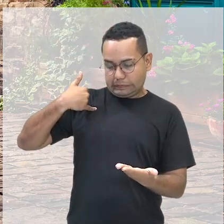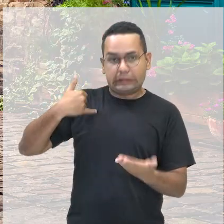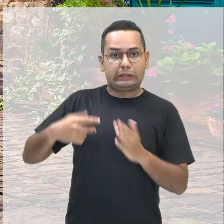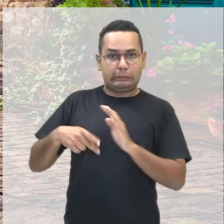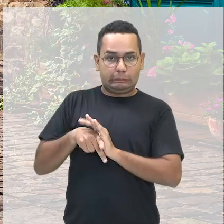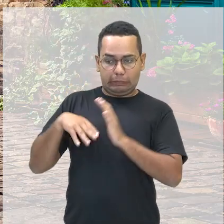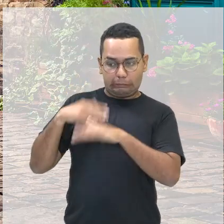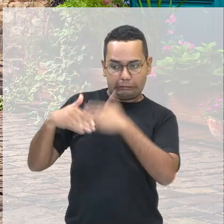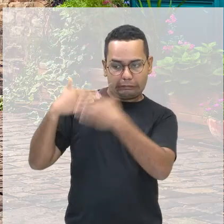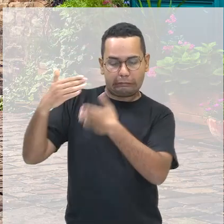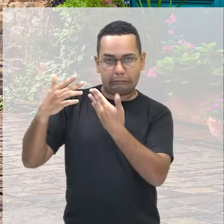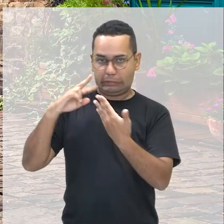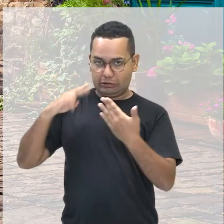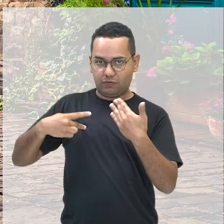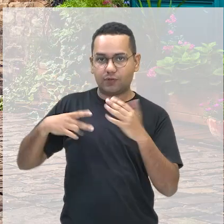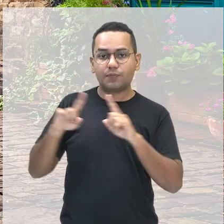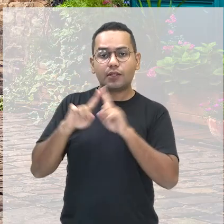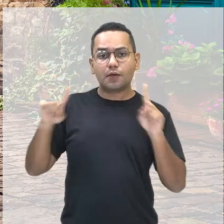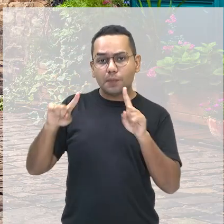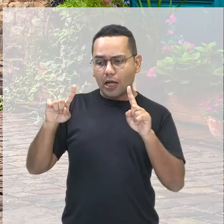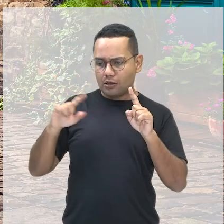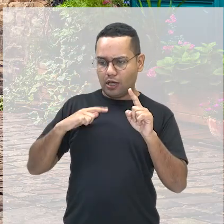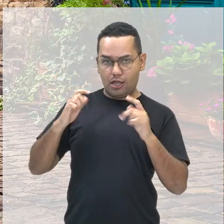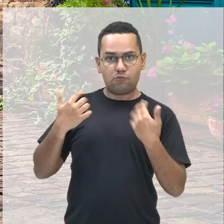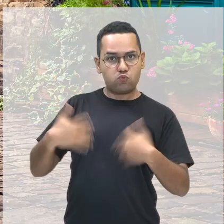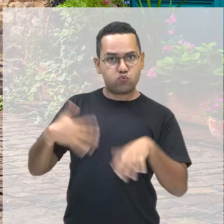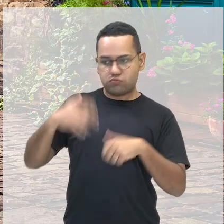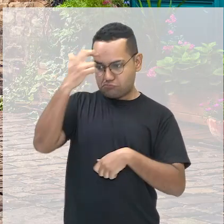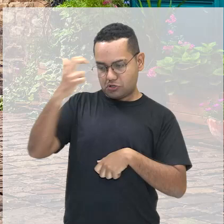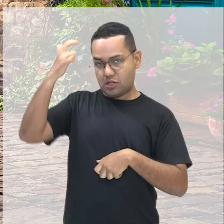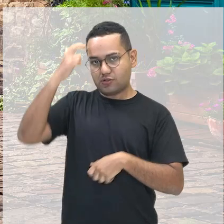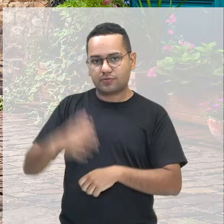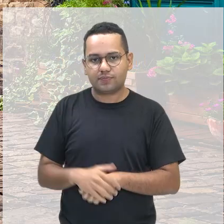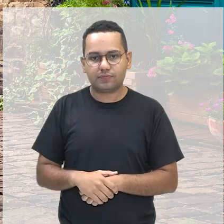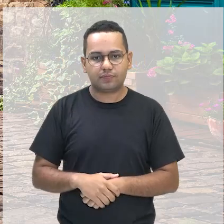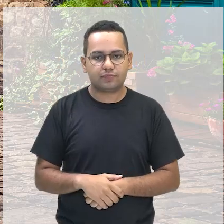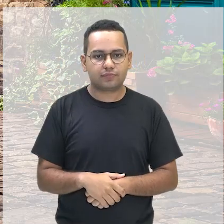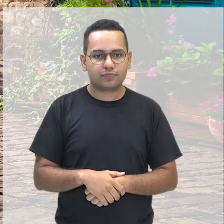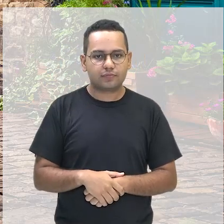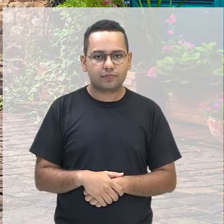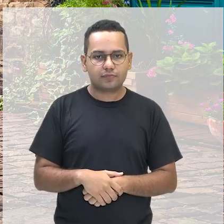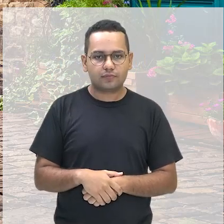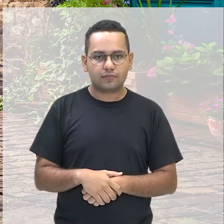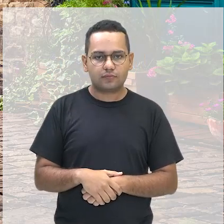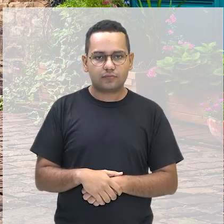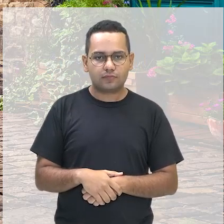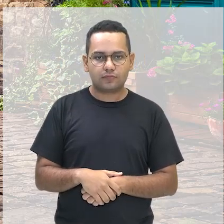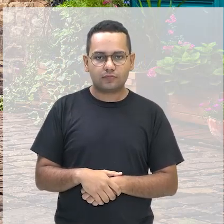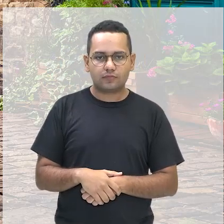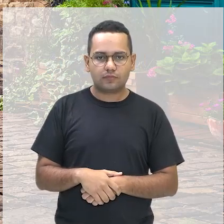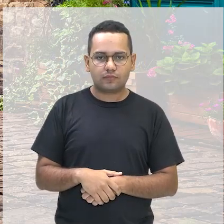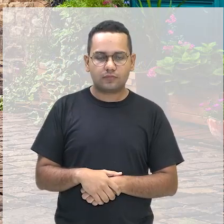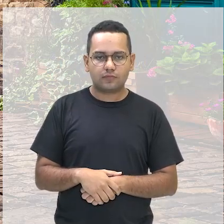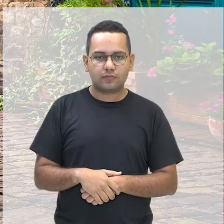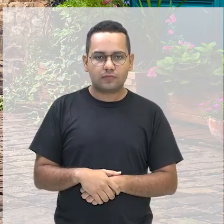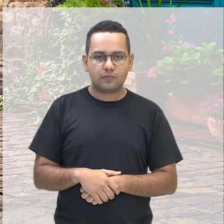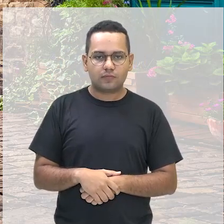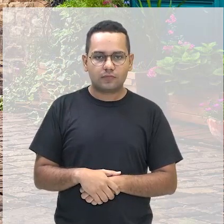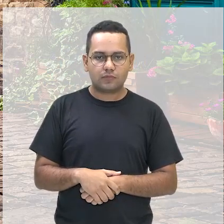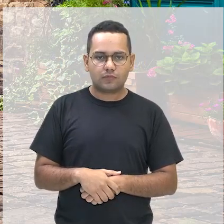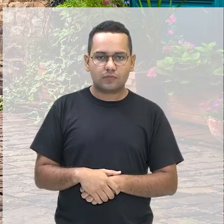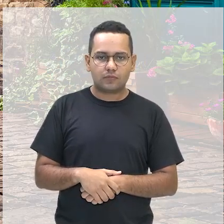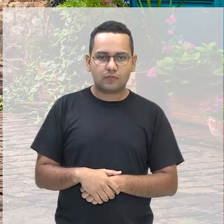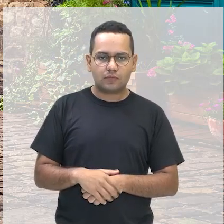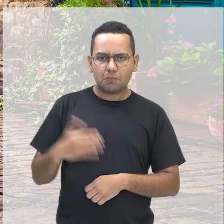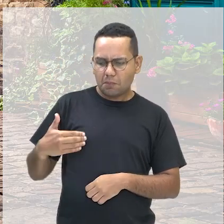o maior respeito por sua inteligência. Mas a cada passo, ele se torna o alvo de todo tipo